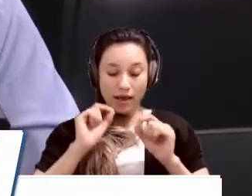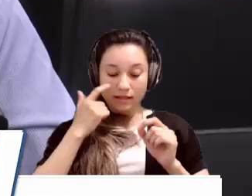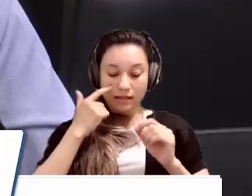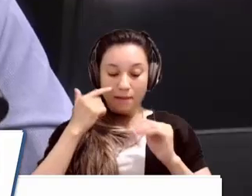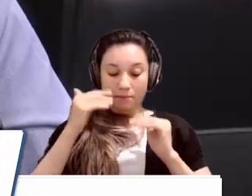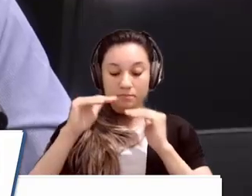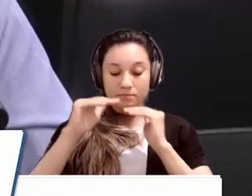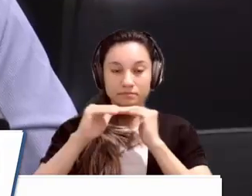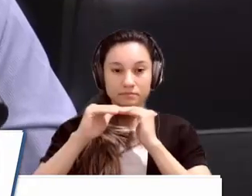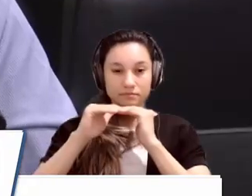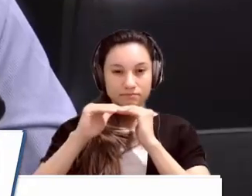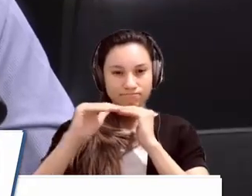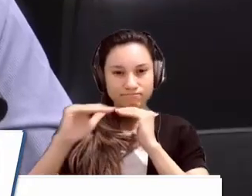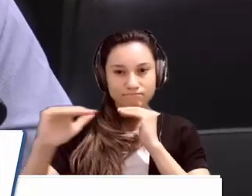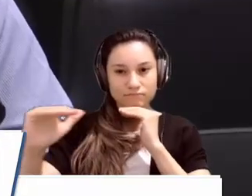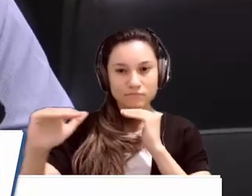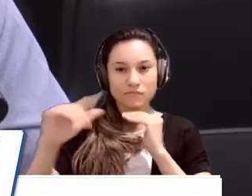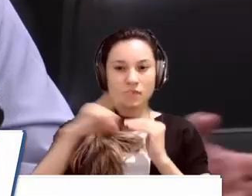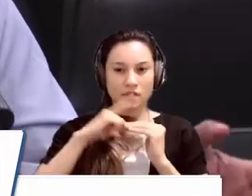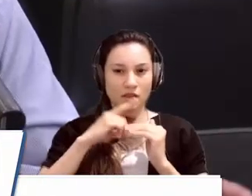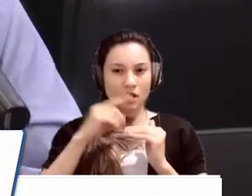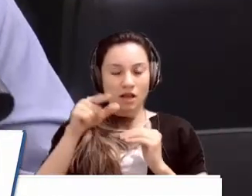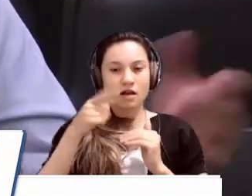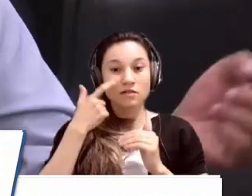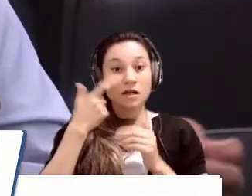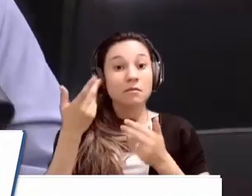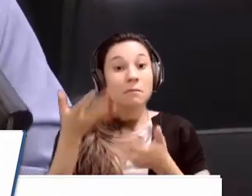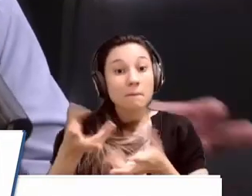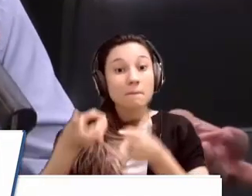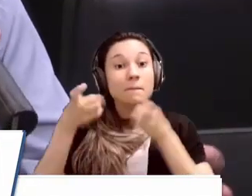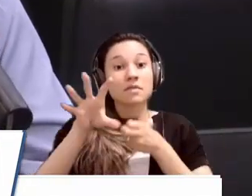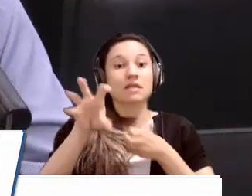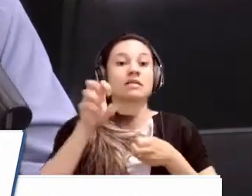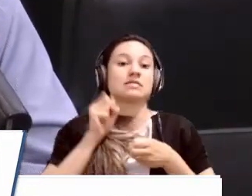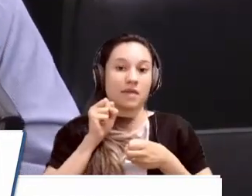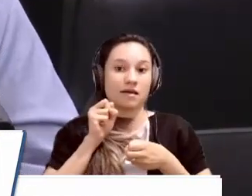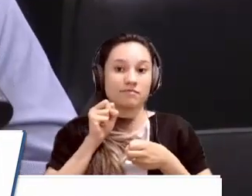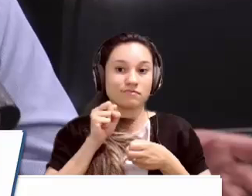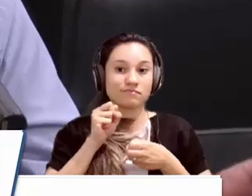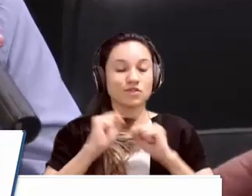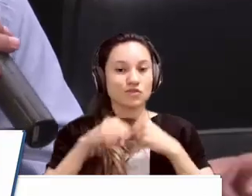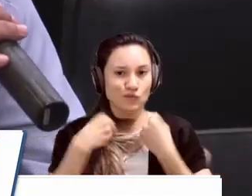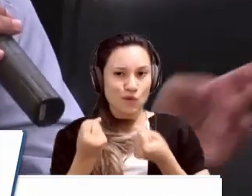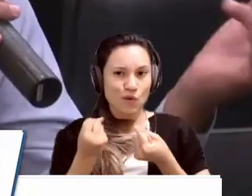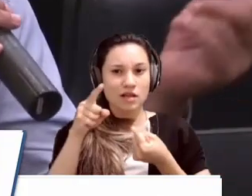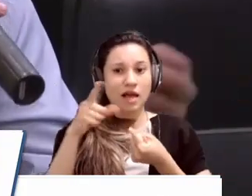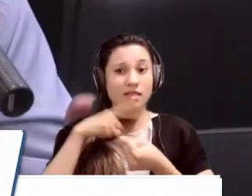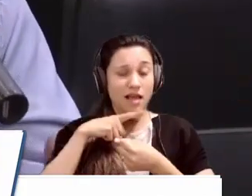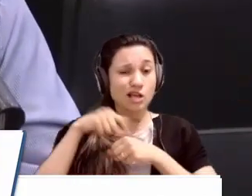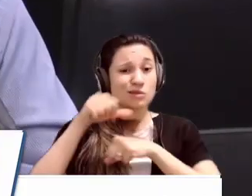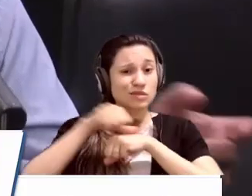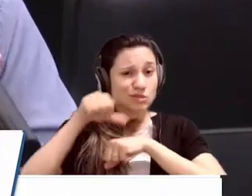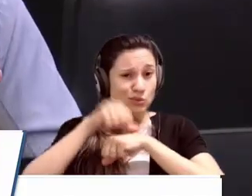lá para o hospital do IMA lá para poder receber. Quase 1 milhão. E estão fazendo lá 3 centros cirúrgicos. Levei uma equipe lá